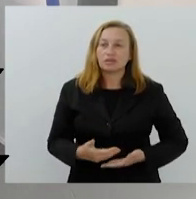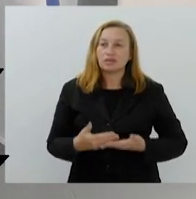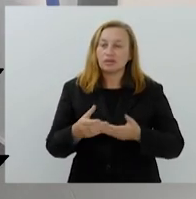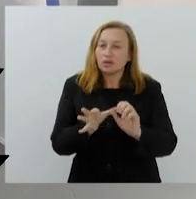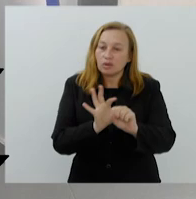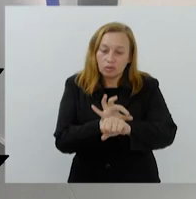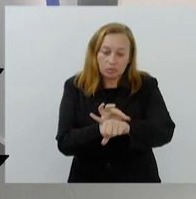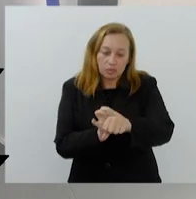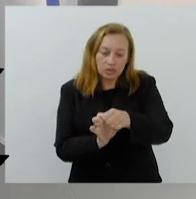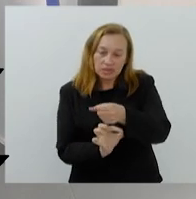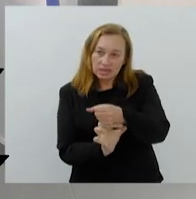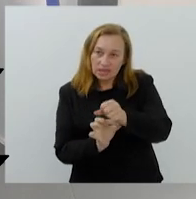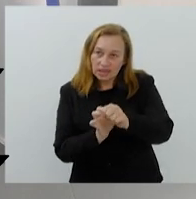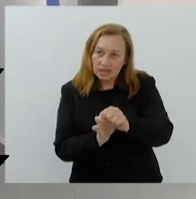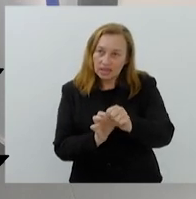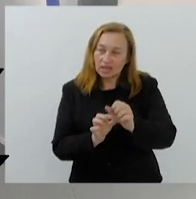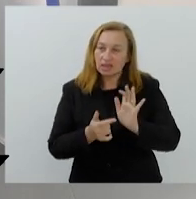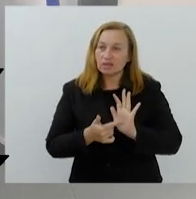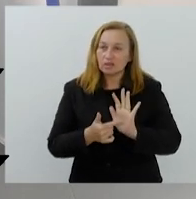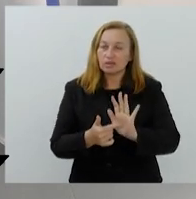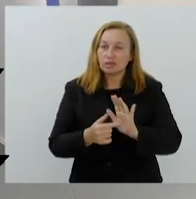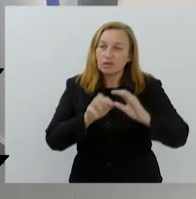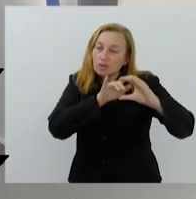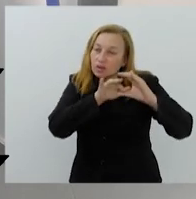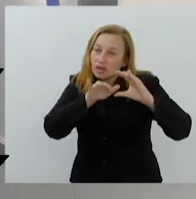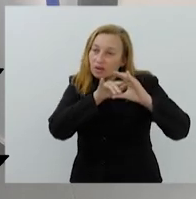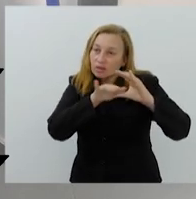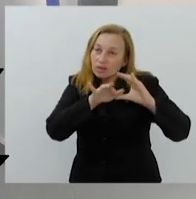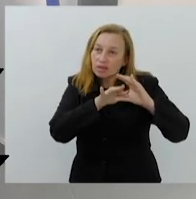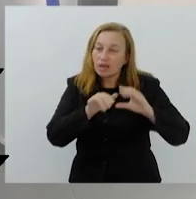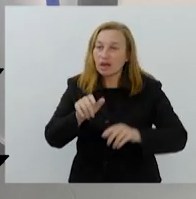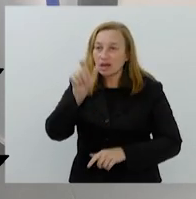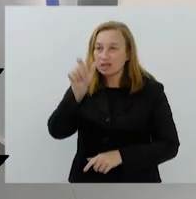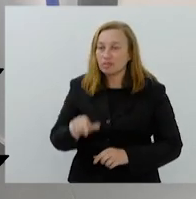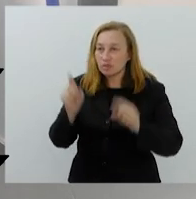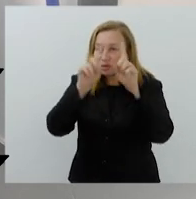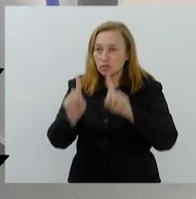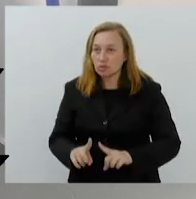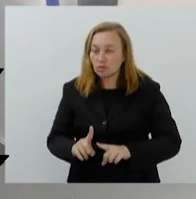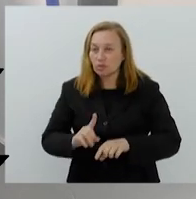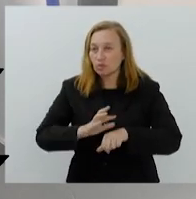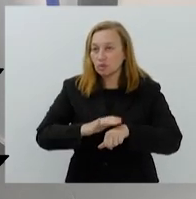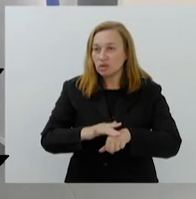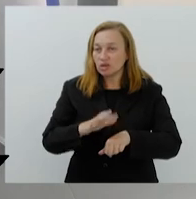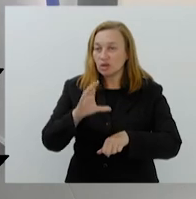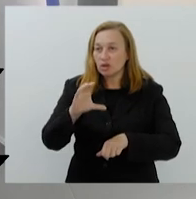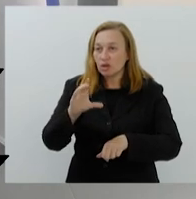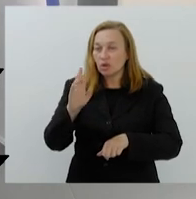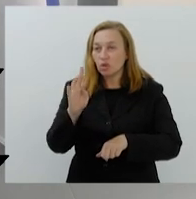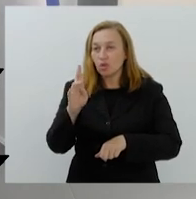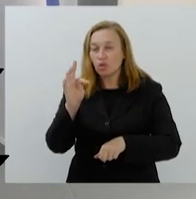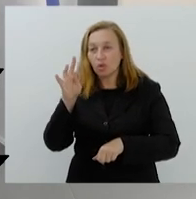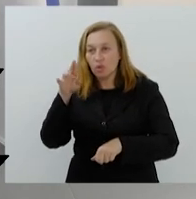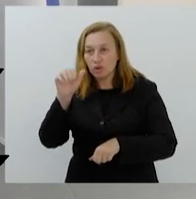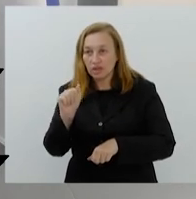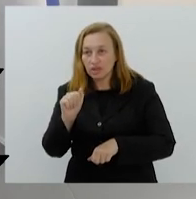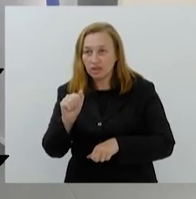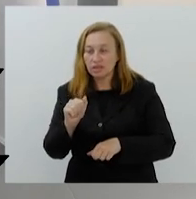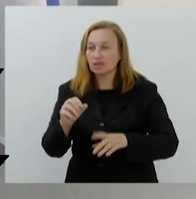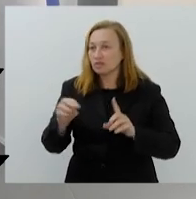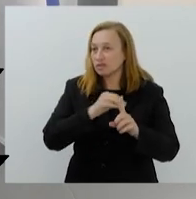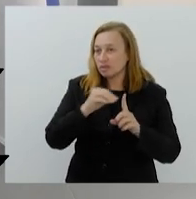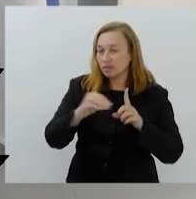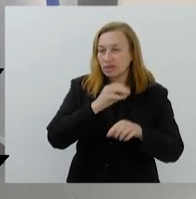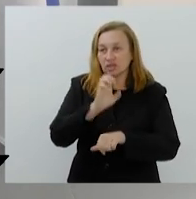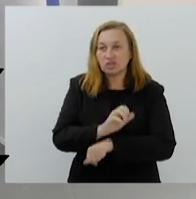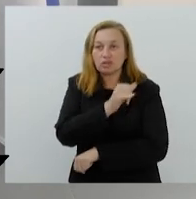de identificação com QR Code as pessoas com doenças crônicas, idosos, crianças e outras pessoas em situação de vulnerabilidade no